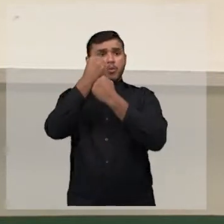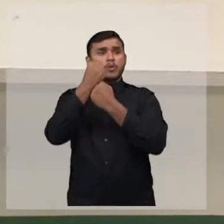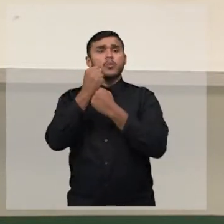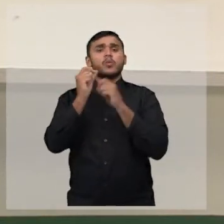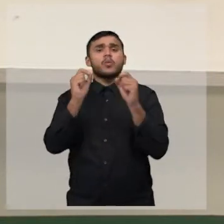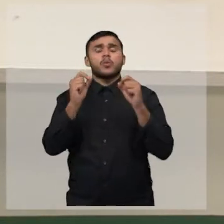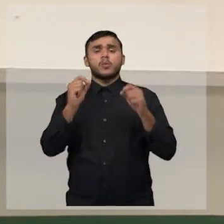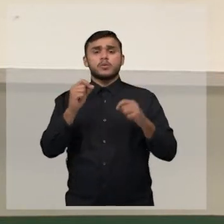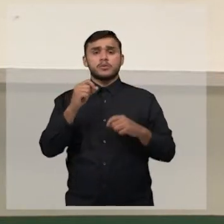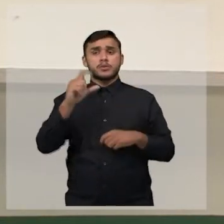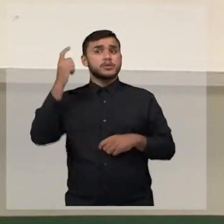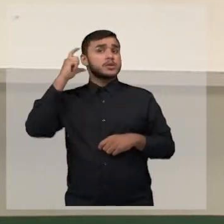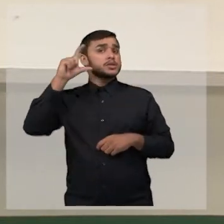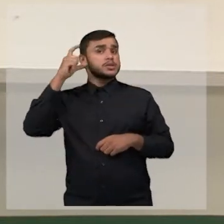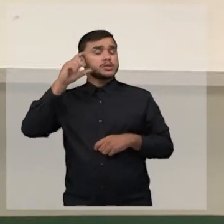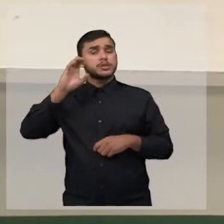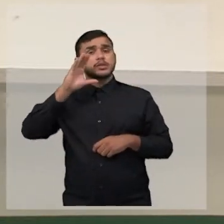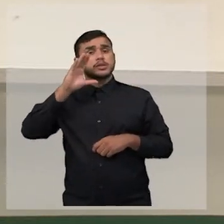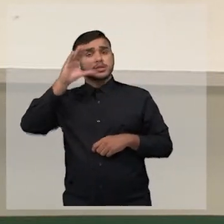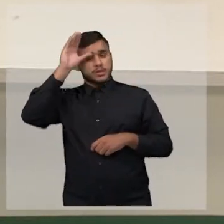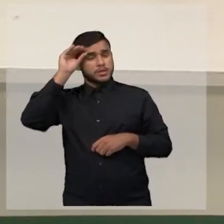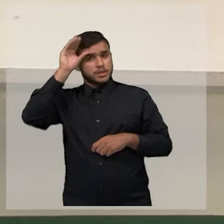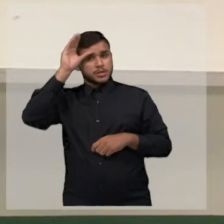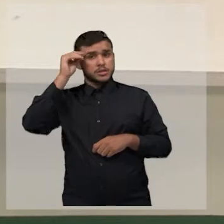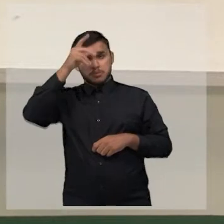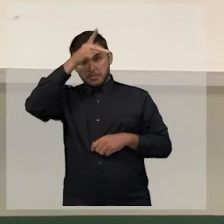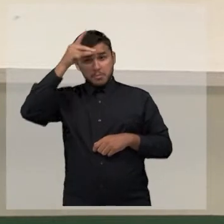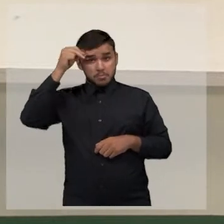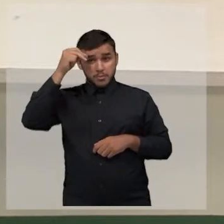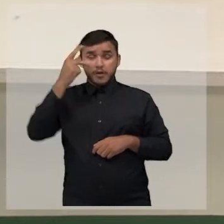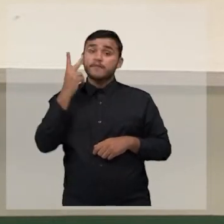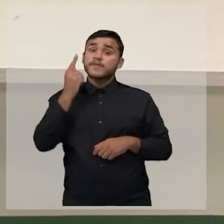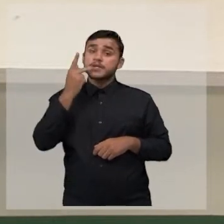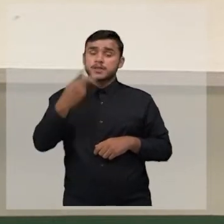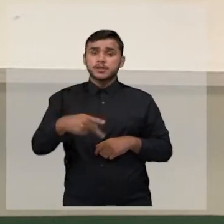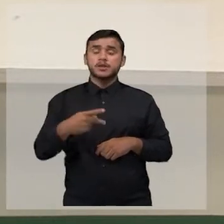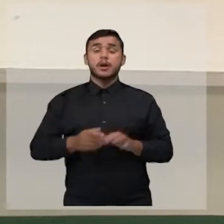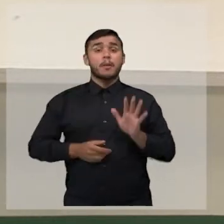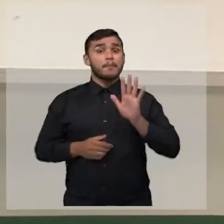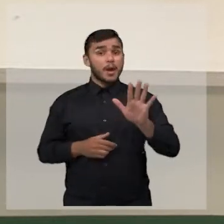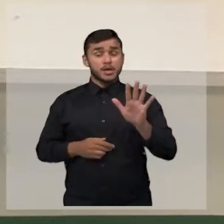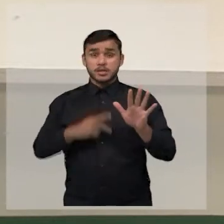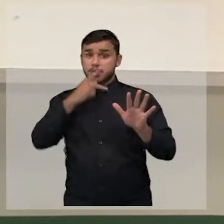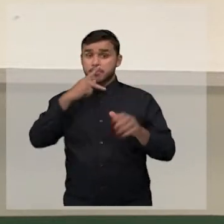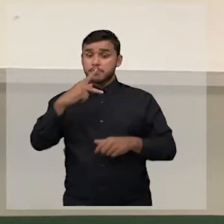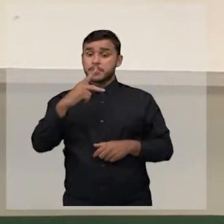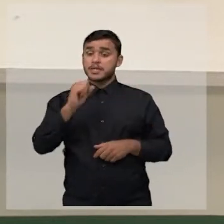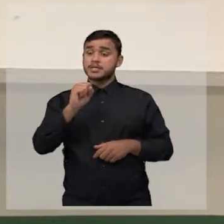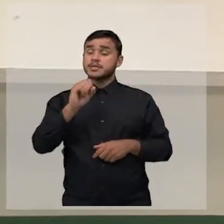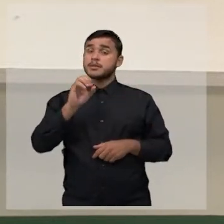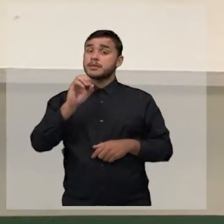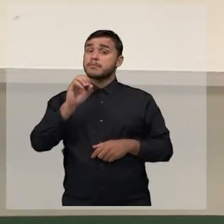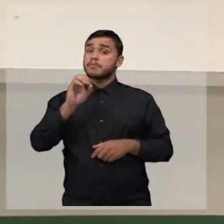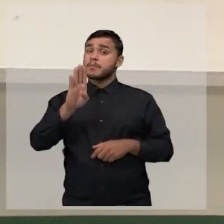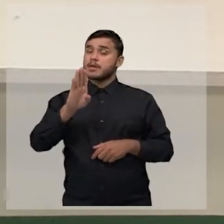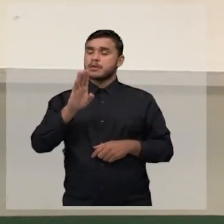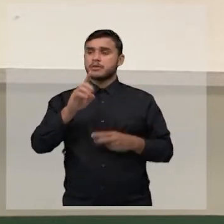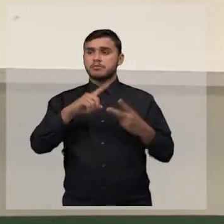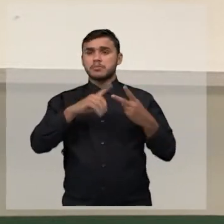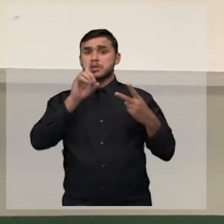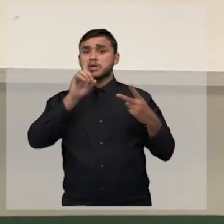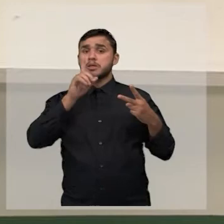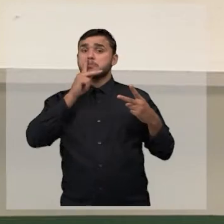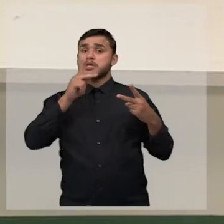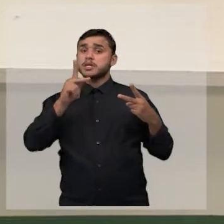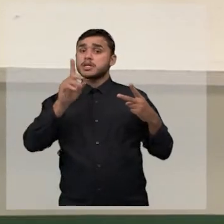a candidatura de Cid Camilo a prefeito de Fortaleza, mas o PSD e o DEM podem ir apoiar o